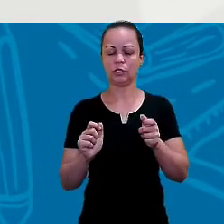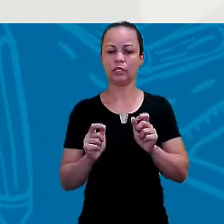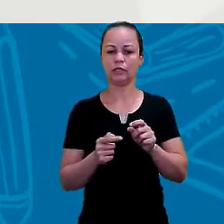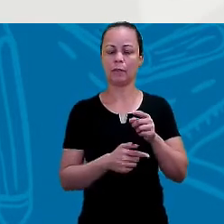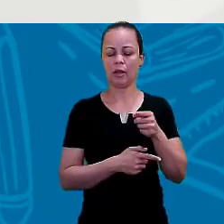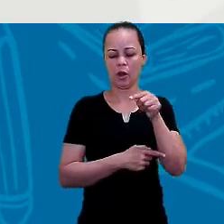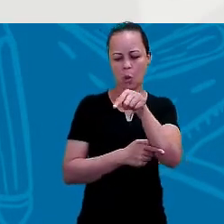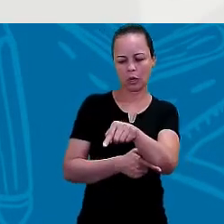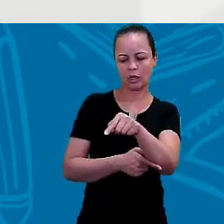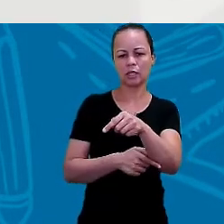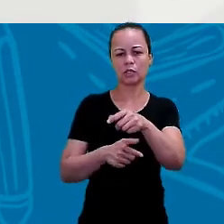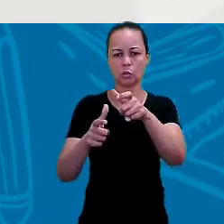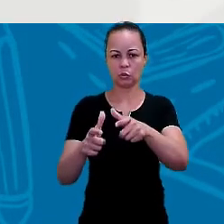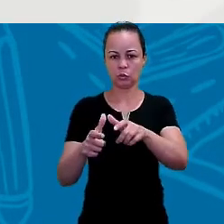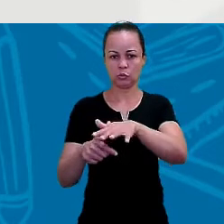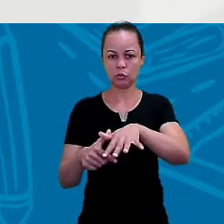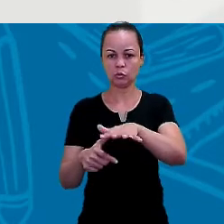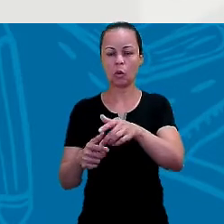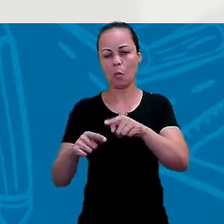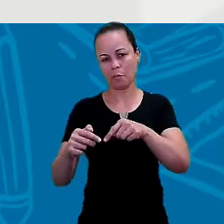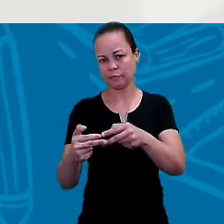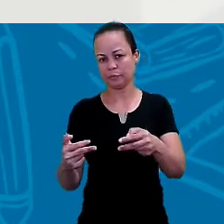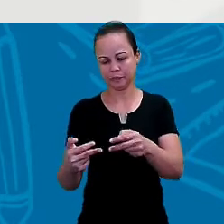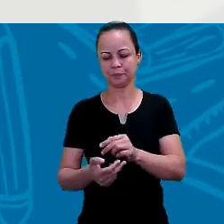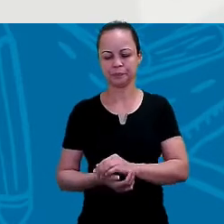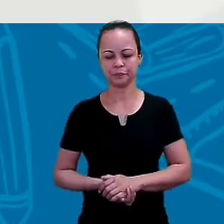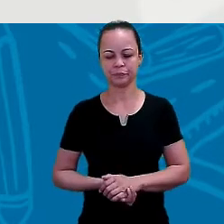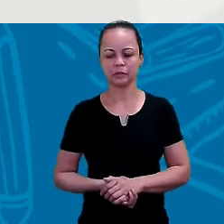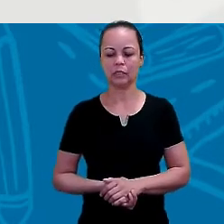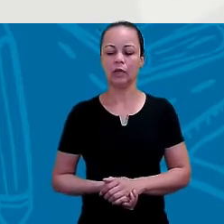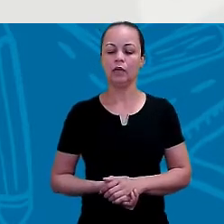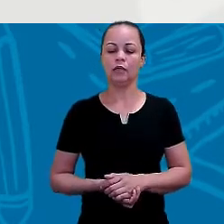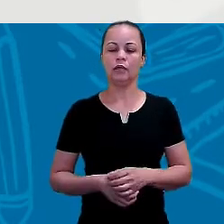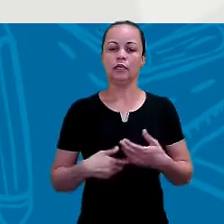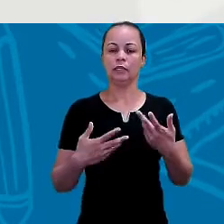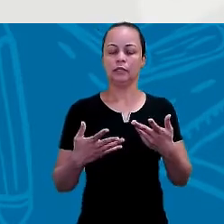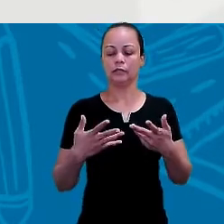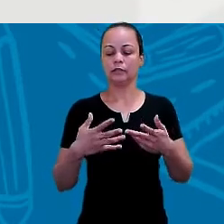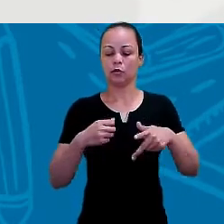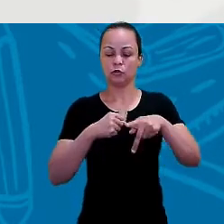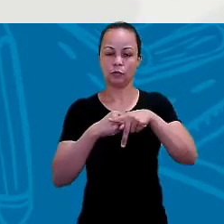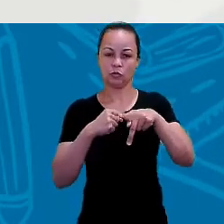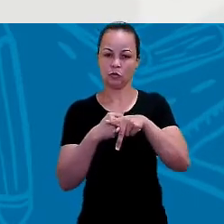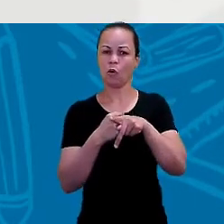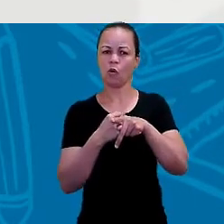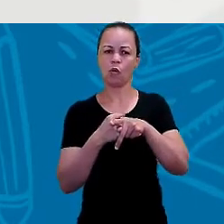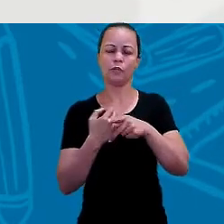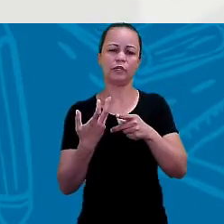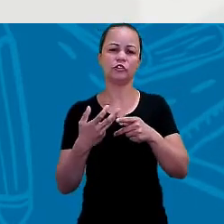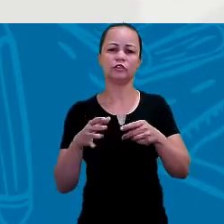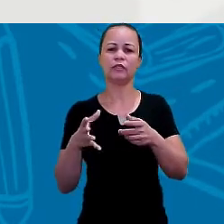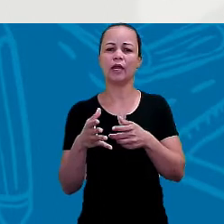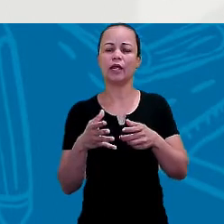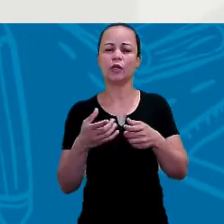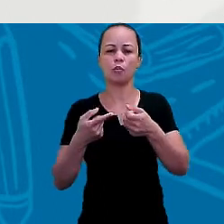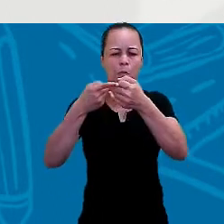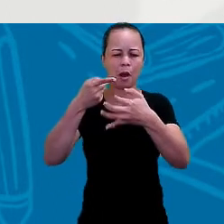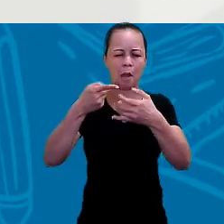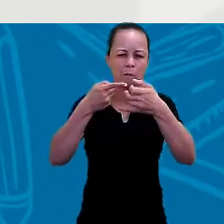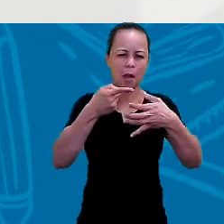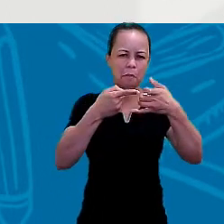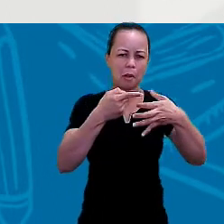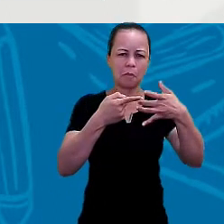objeto. Então, existem os pronomes. Eles são uma classe enorme. Tem vários tipos de pronomes, tá?